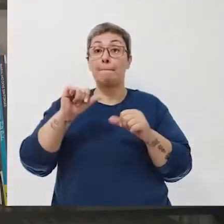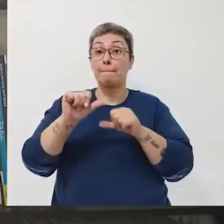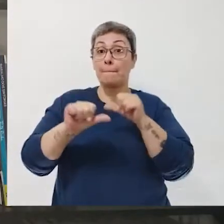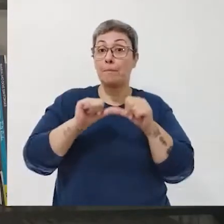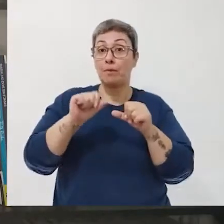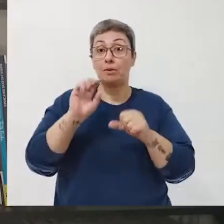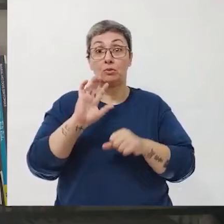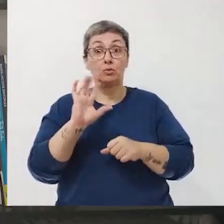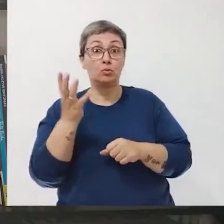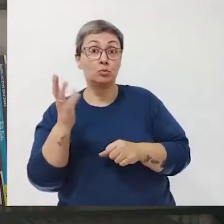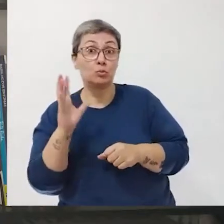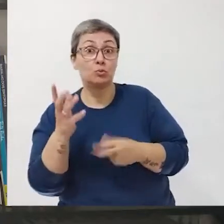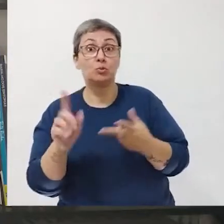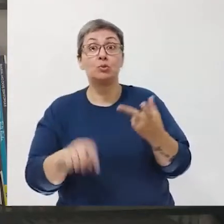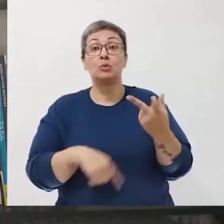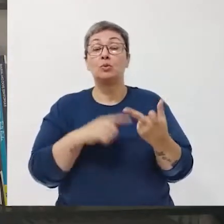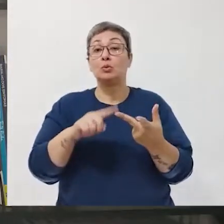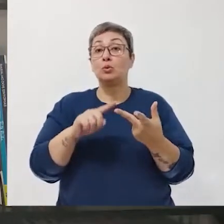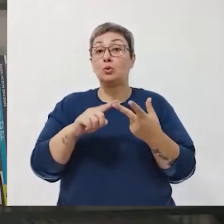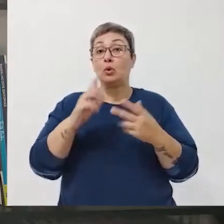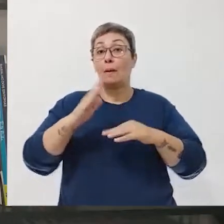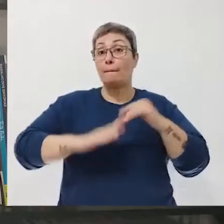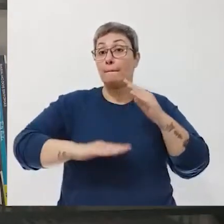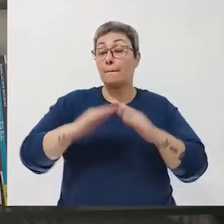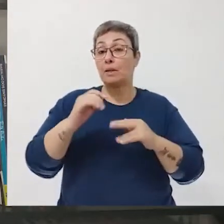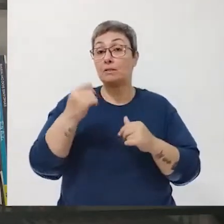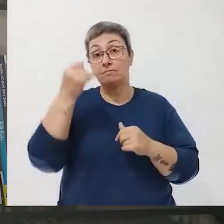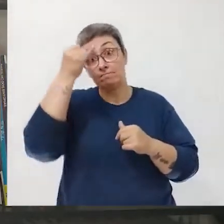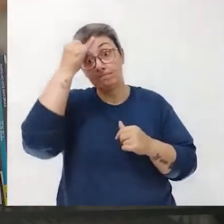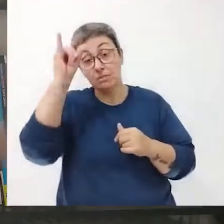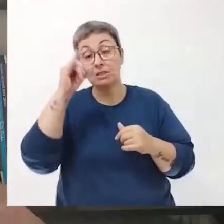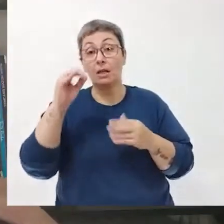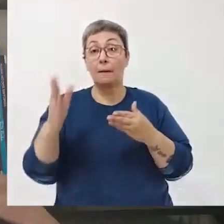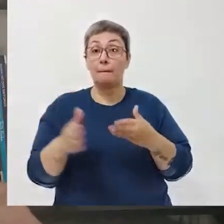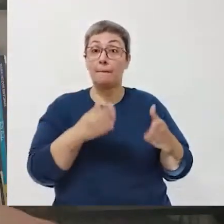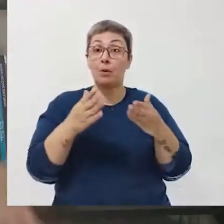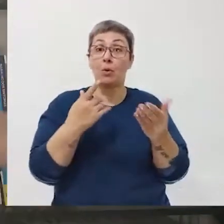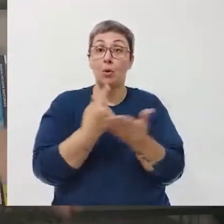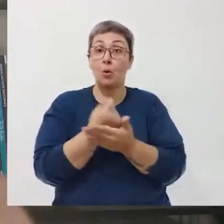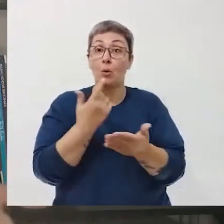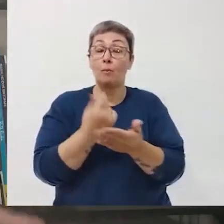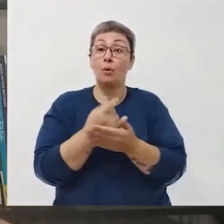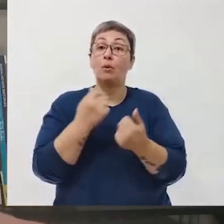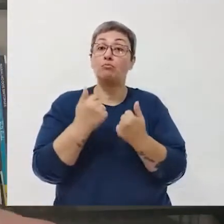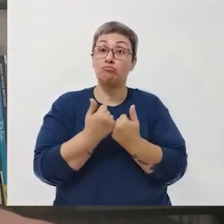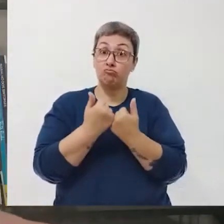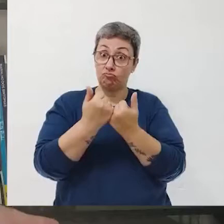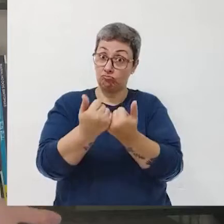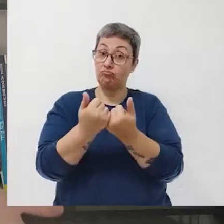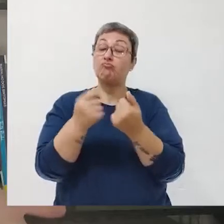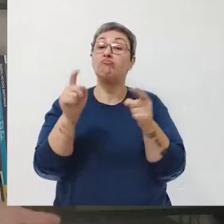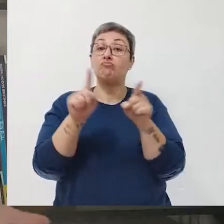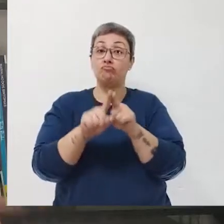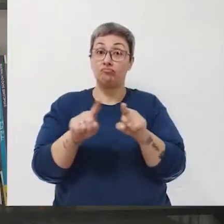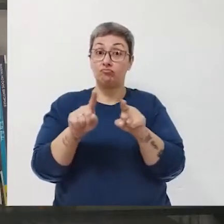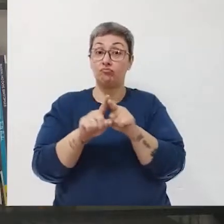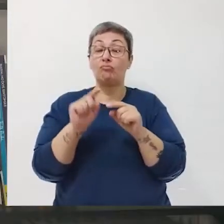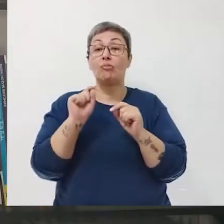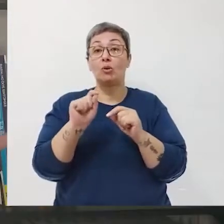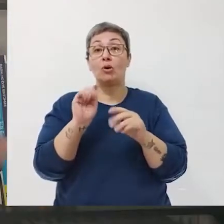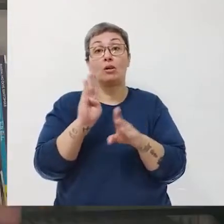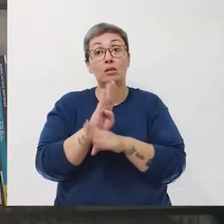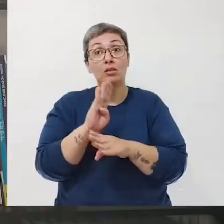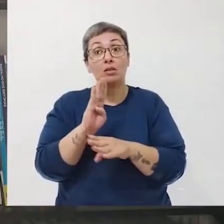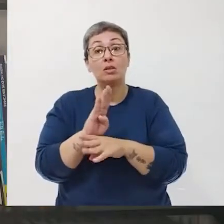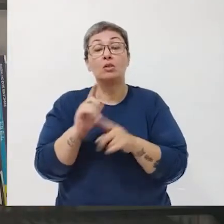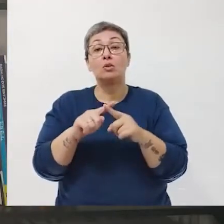climáticas, né? Colaborar também com a prática de produção e de consumo mais sustentável, né? Colaborar